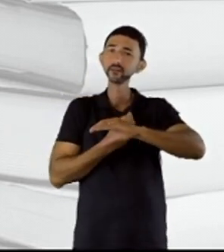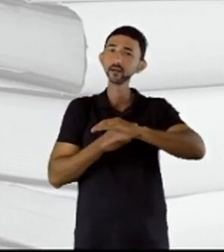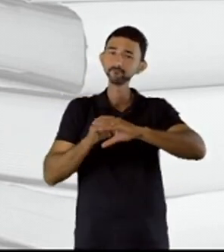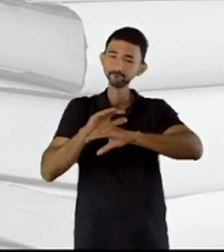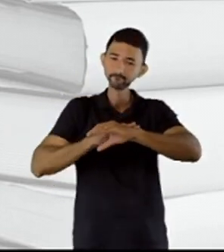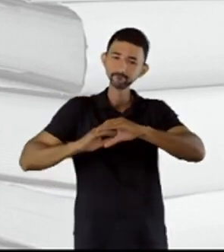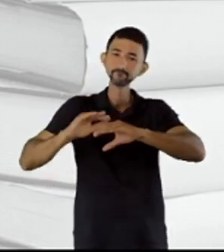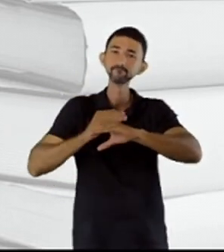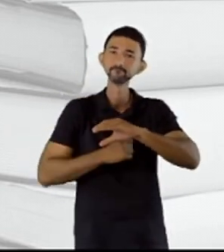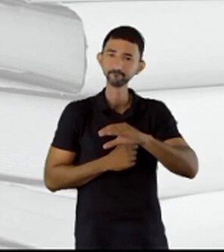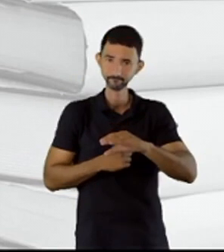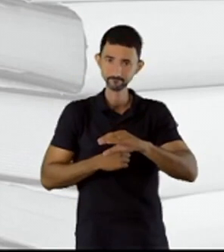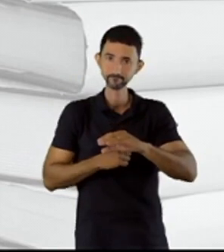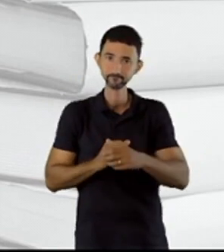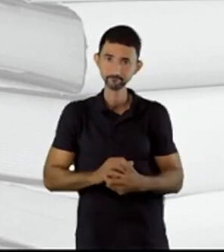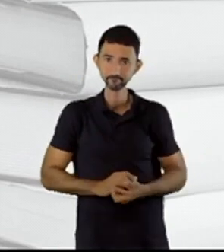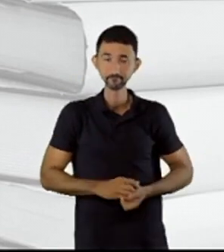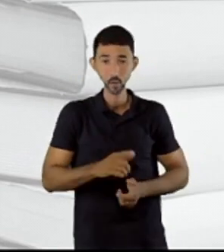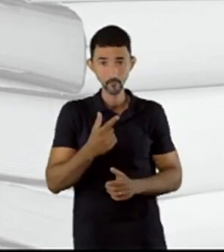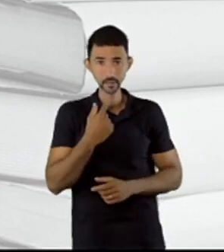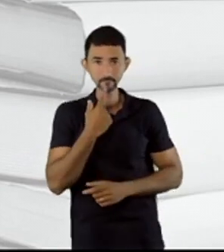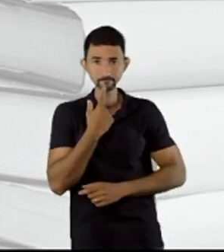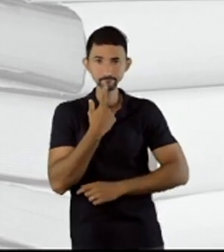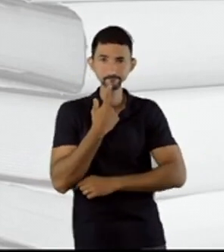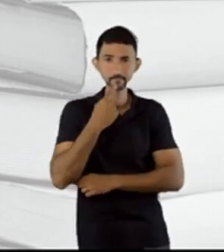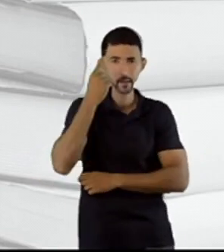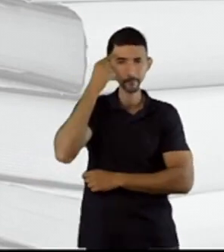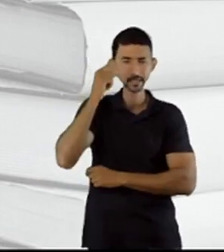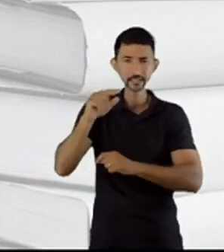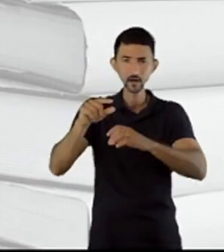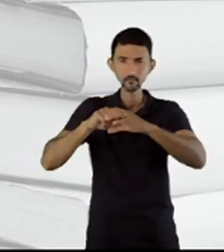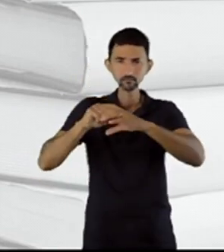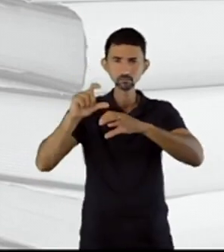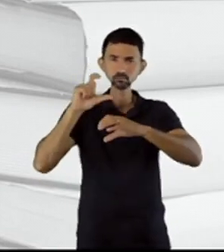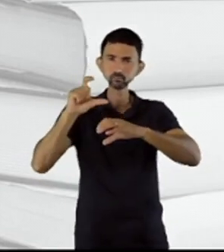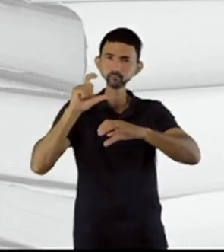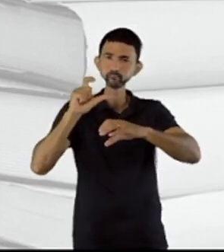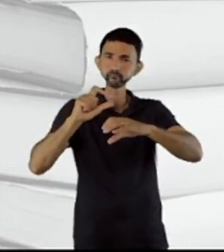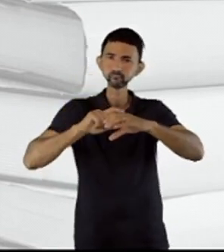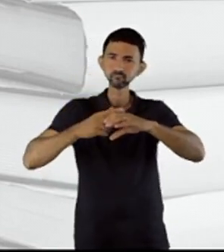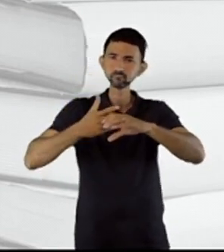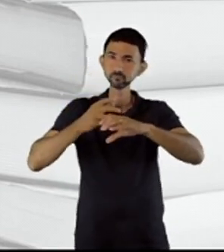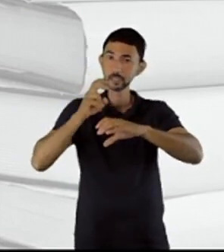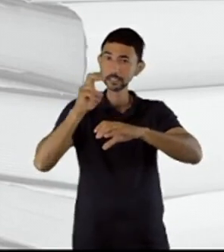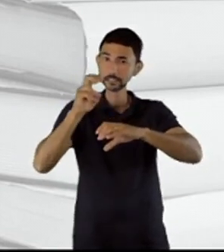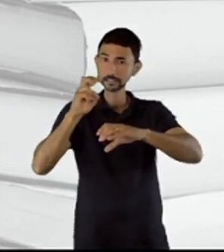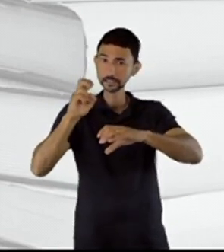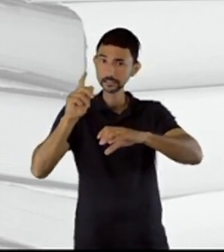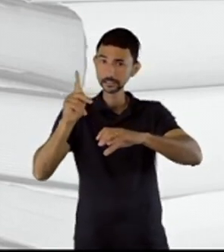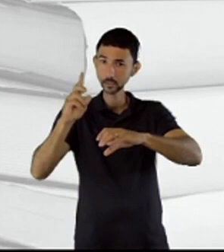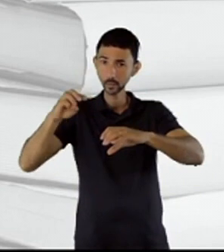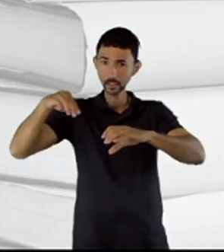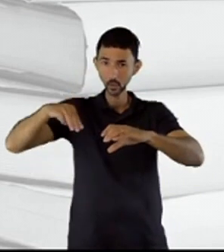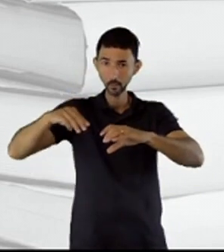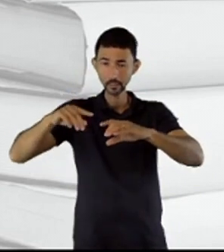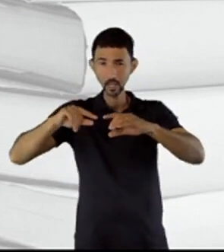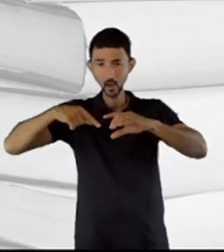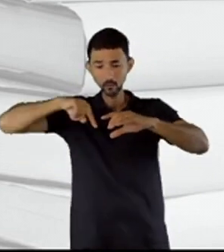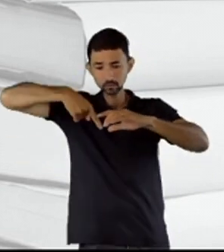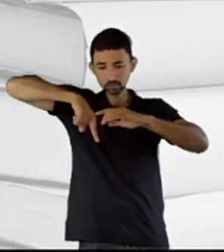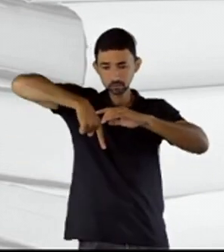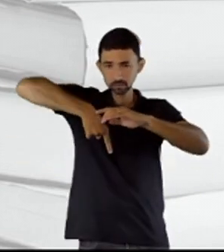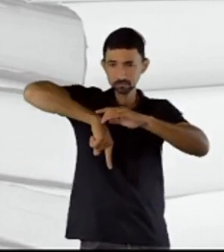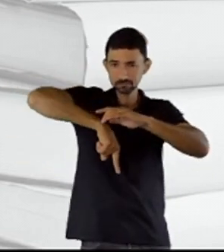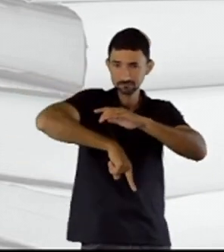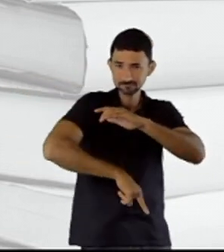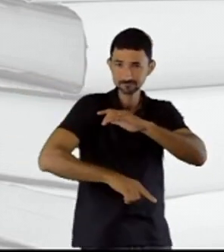né? Para você ter uma ideia, a espessura da crosta terrestre pode variar de 5 km a 70 km. E